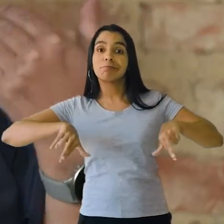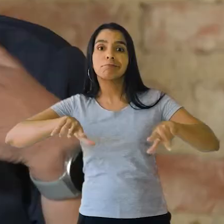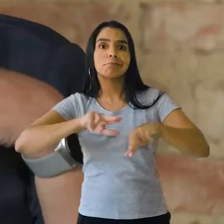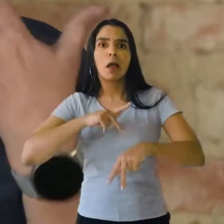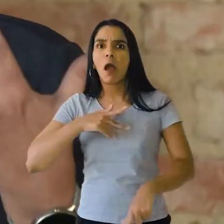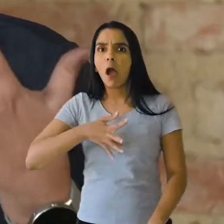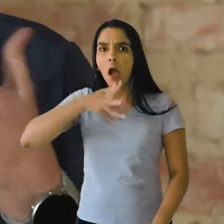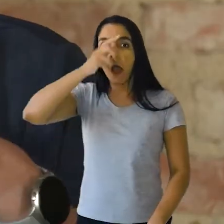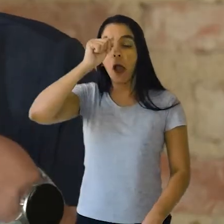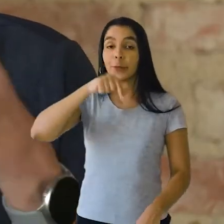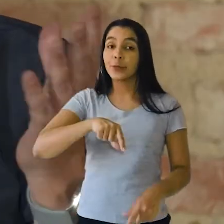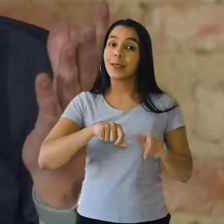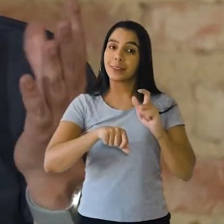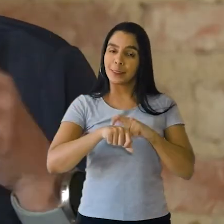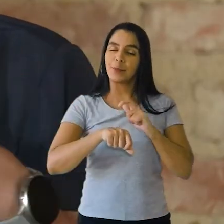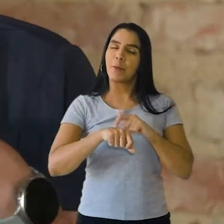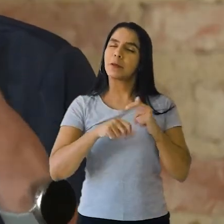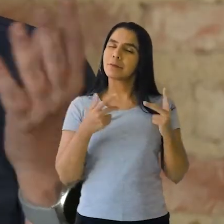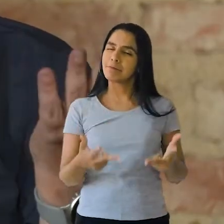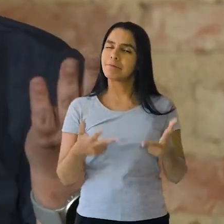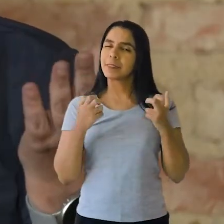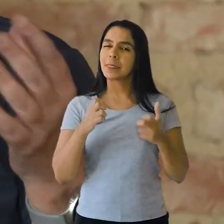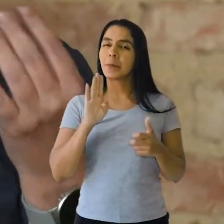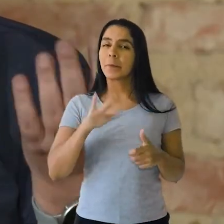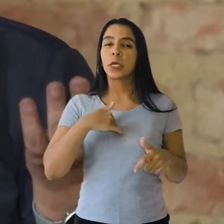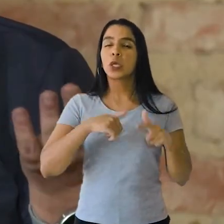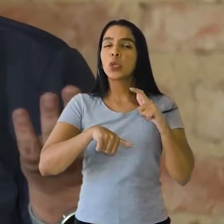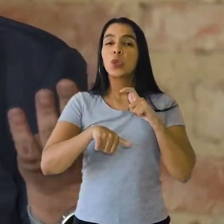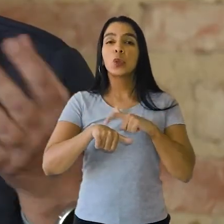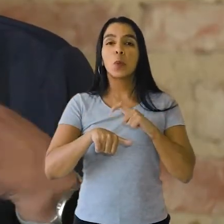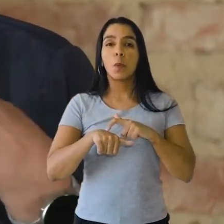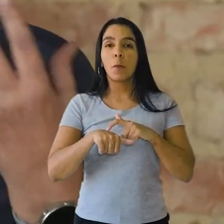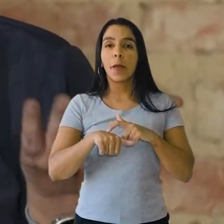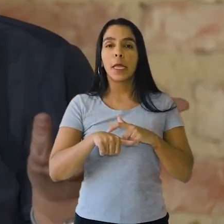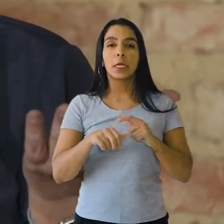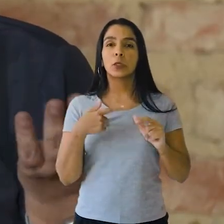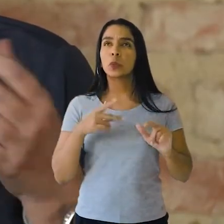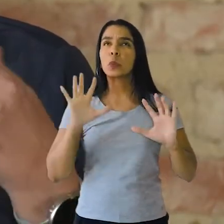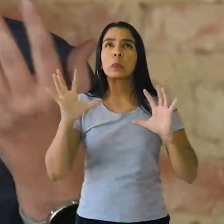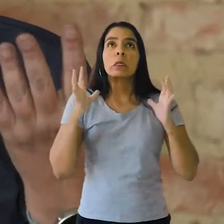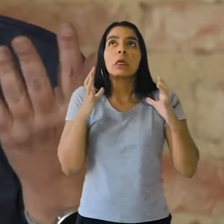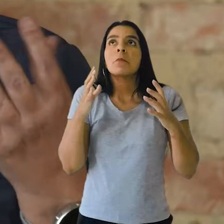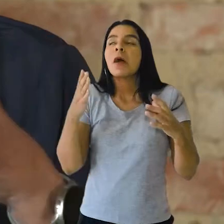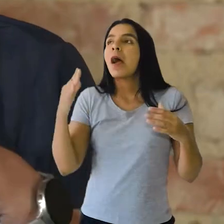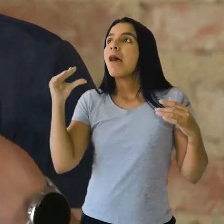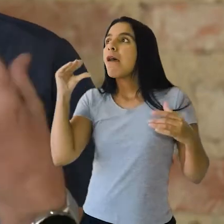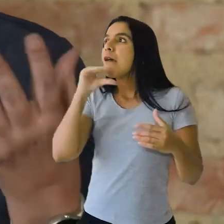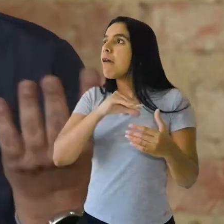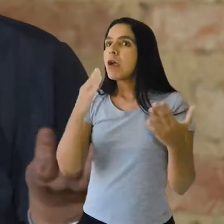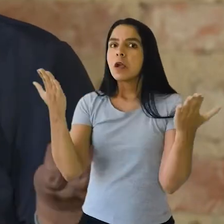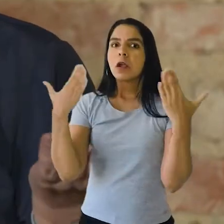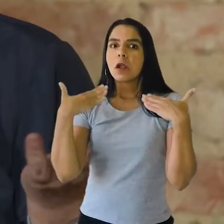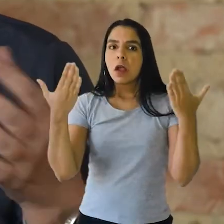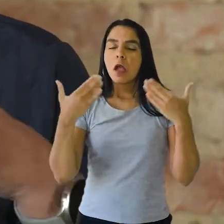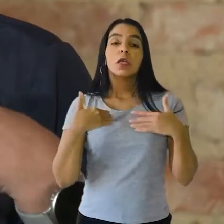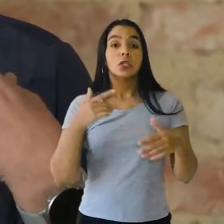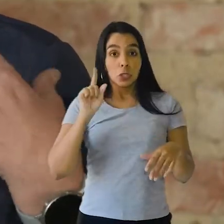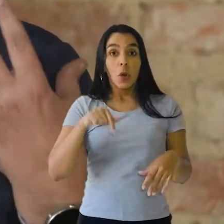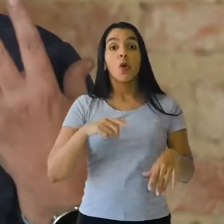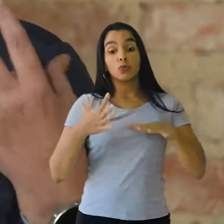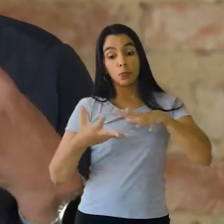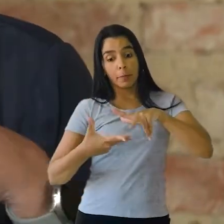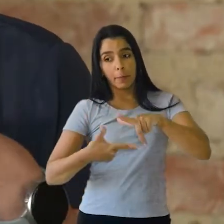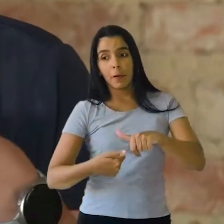antes disso, mas se diversificaram abruptamente nesse momento, e reparem bem que num momento de clima quente,